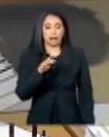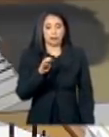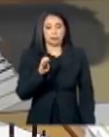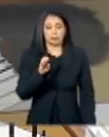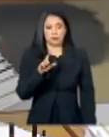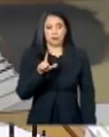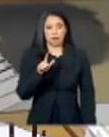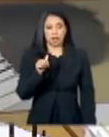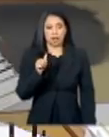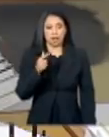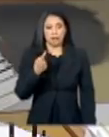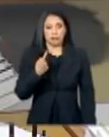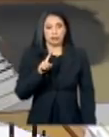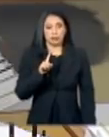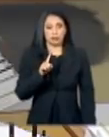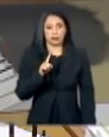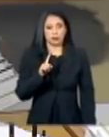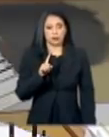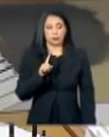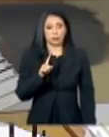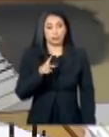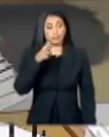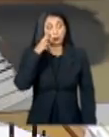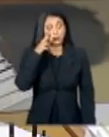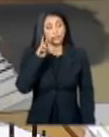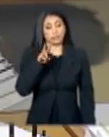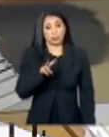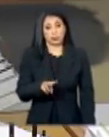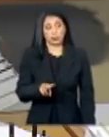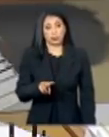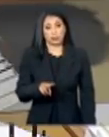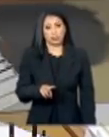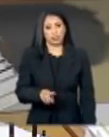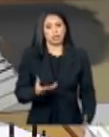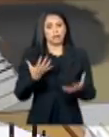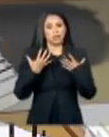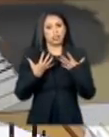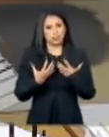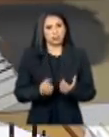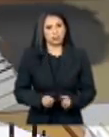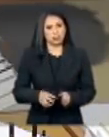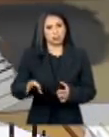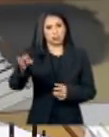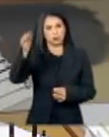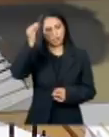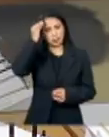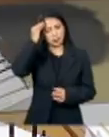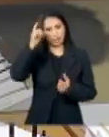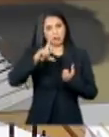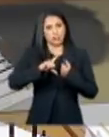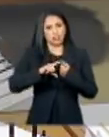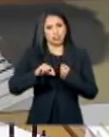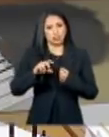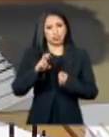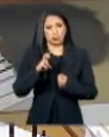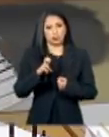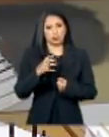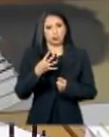recurso ordinário e apelação admitamos interpretar o artigo 54